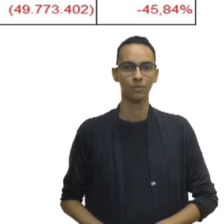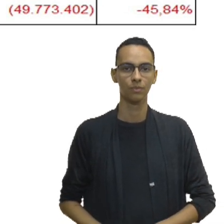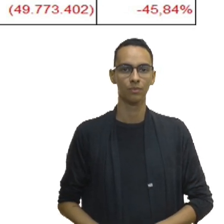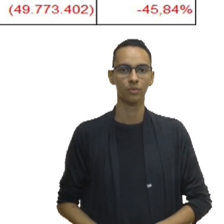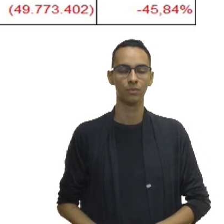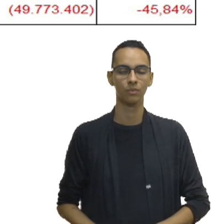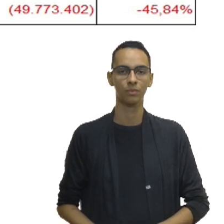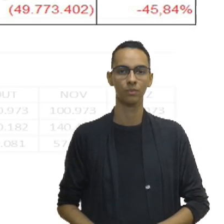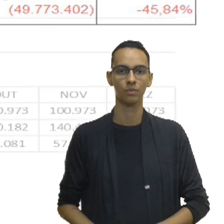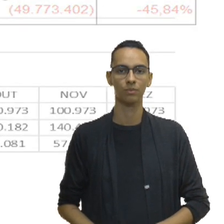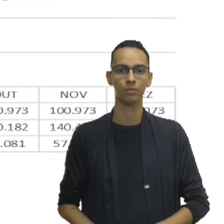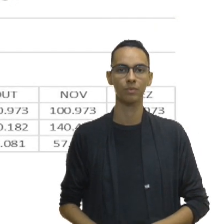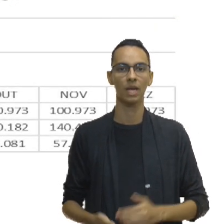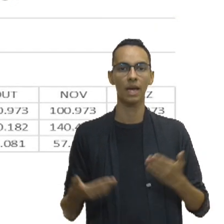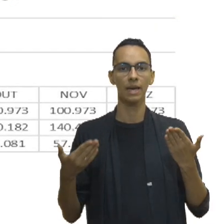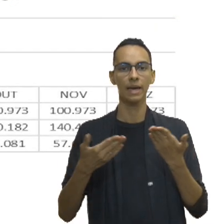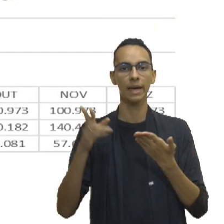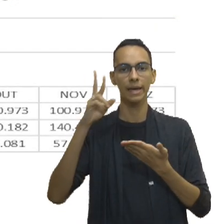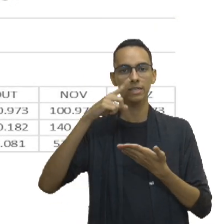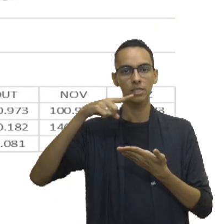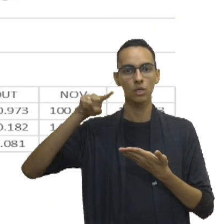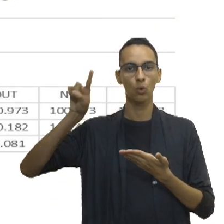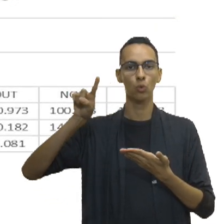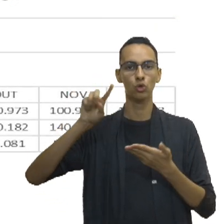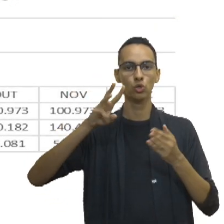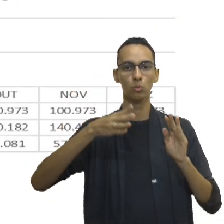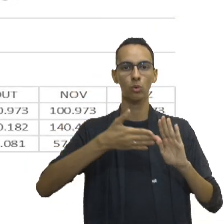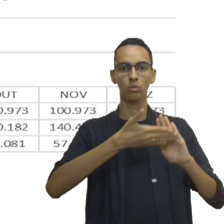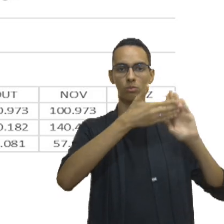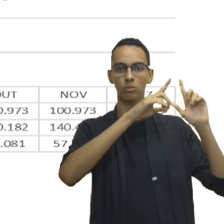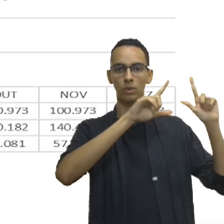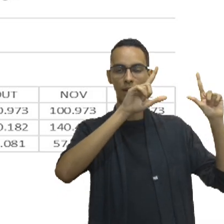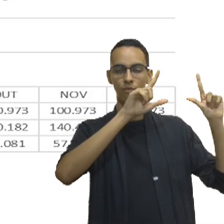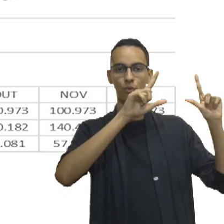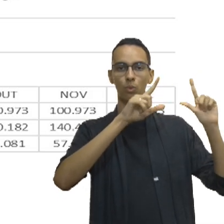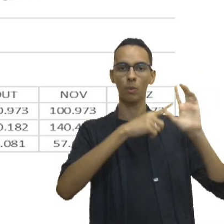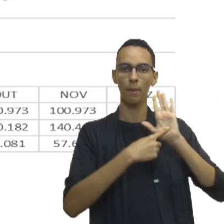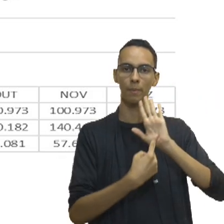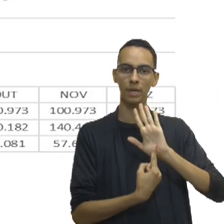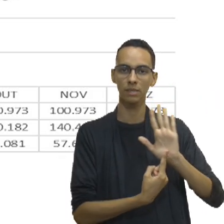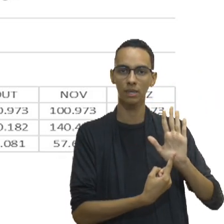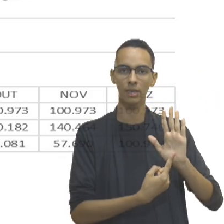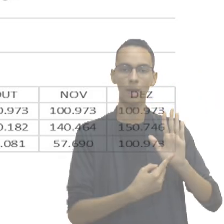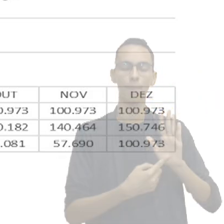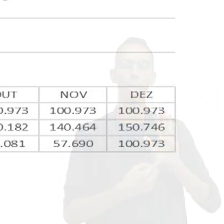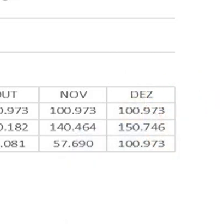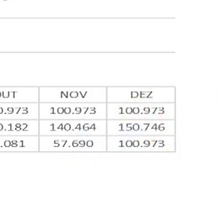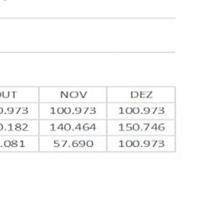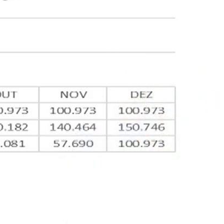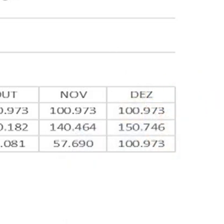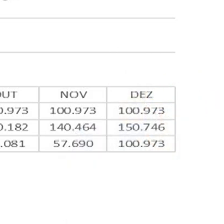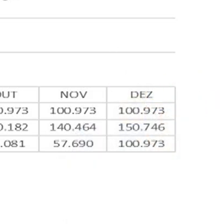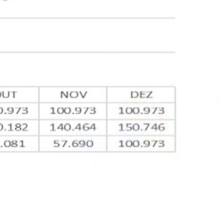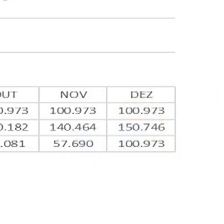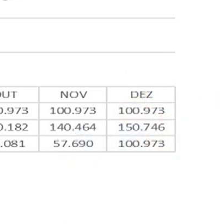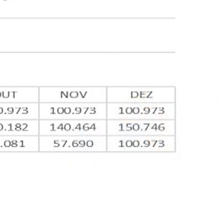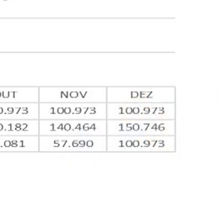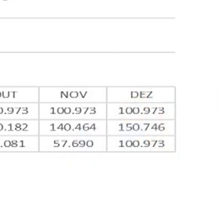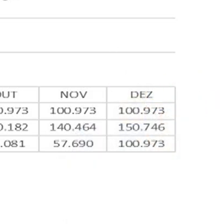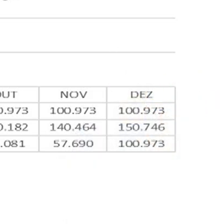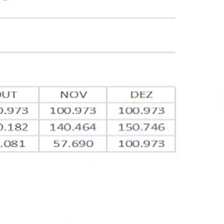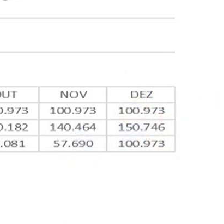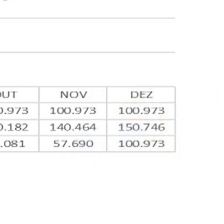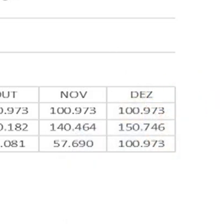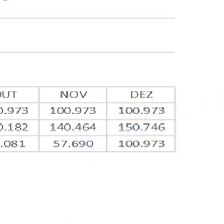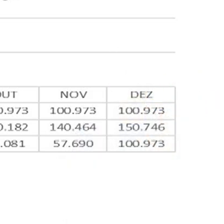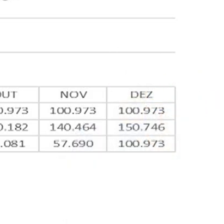E esse último gráfico que eu gostaria de apresentar, ele mostra agora, novamente, para a ação